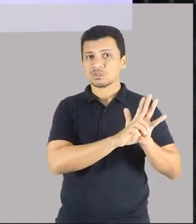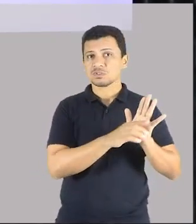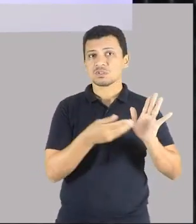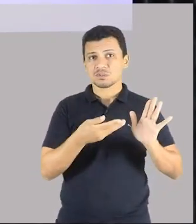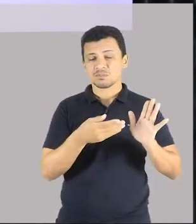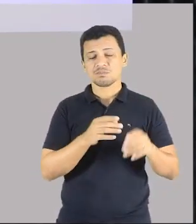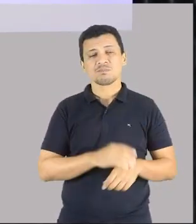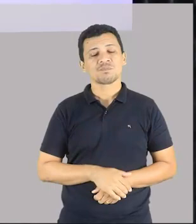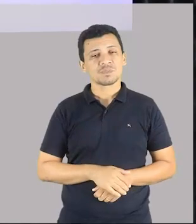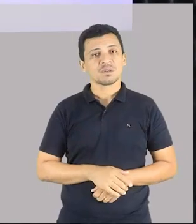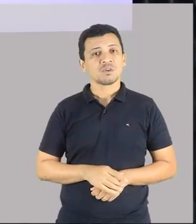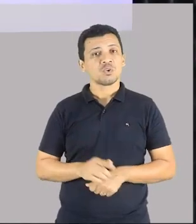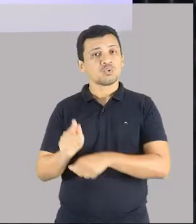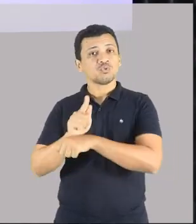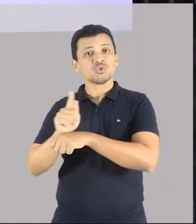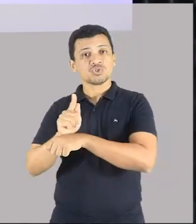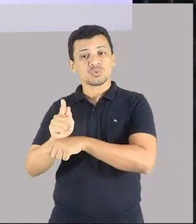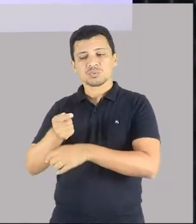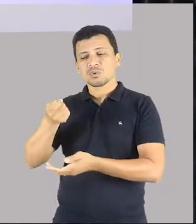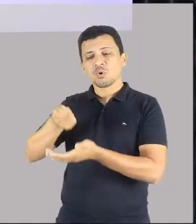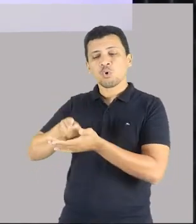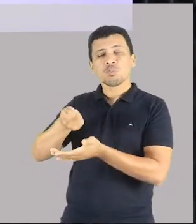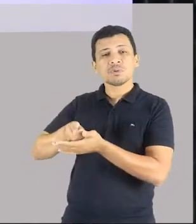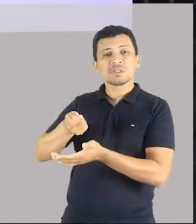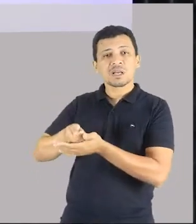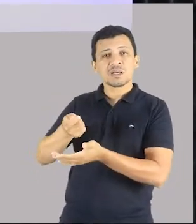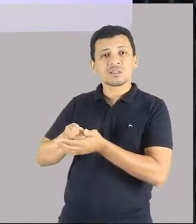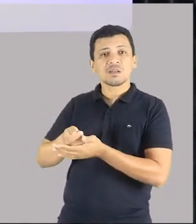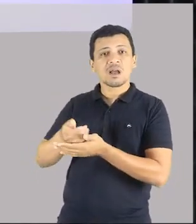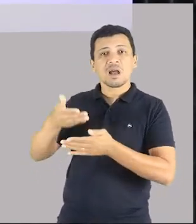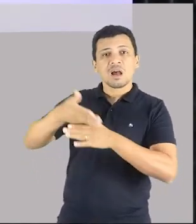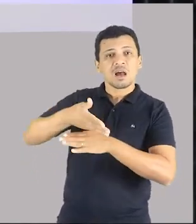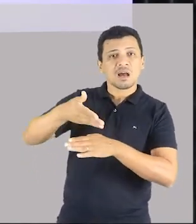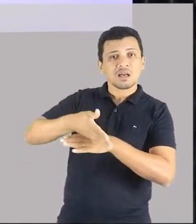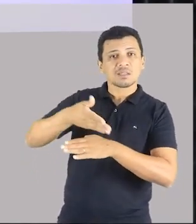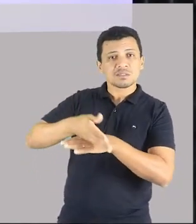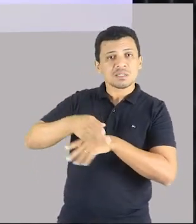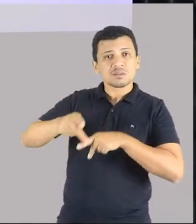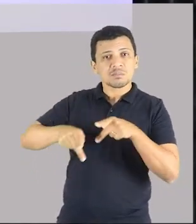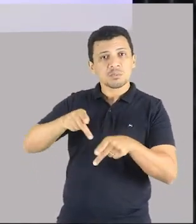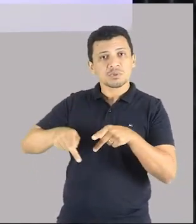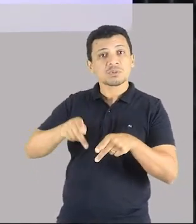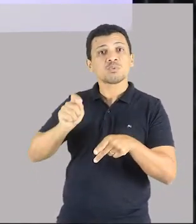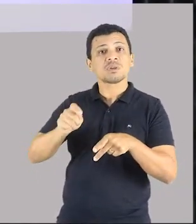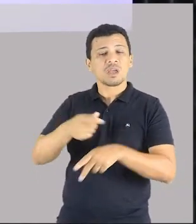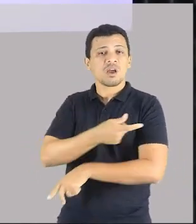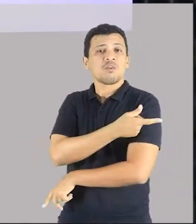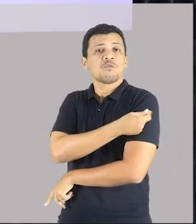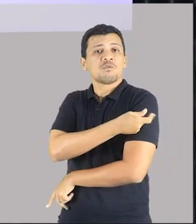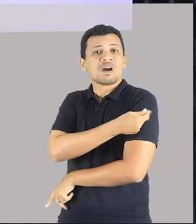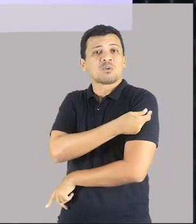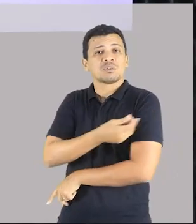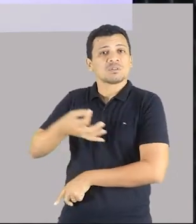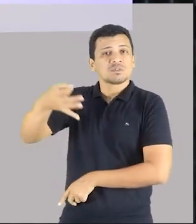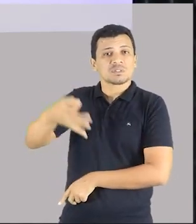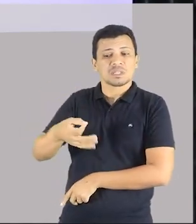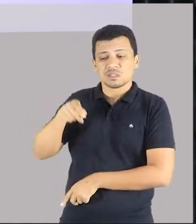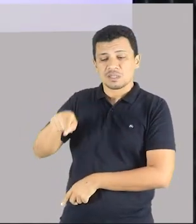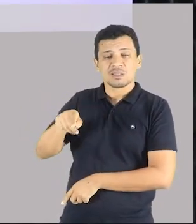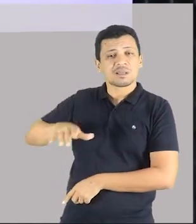legislação. O gestor público é obrigado a garantir o acesso da população à vacinação adequada naquele